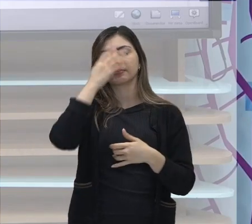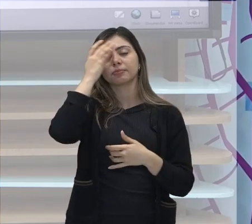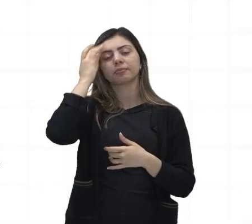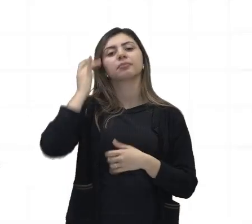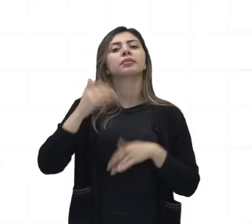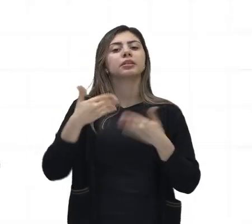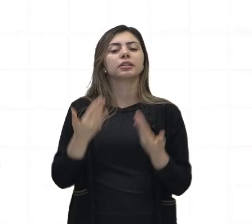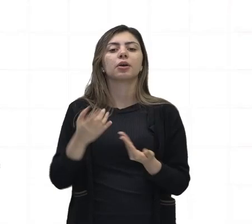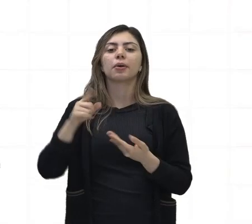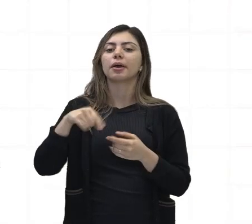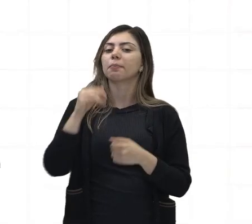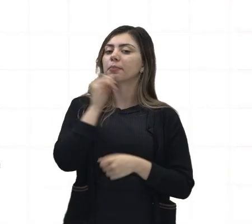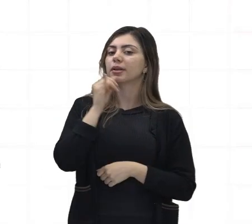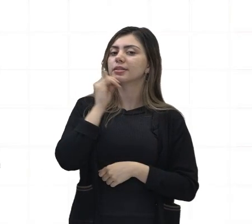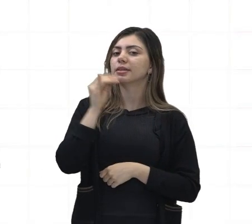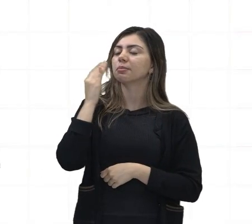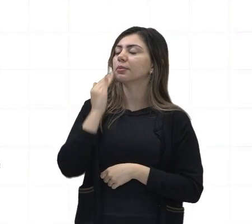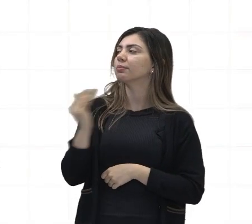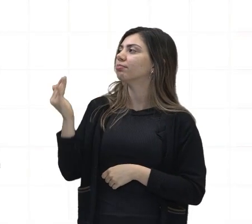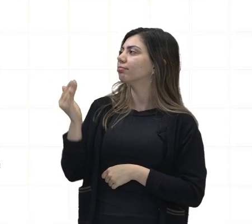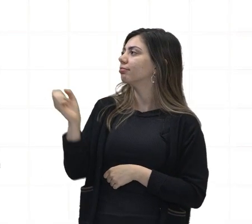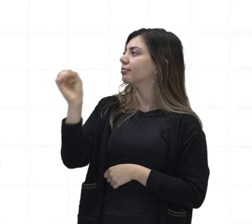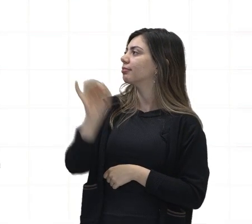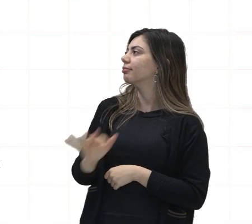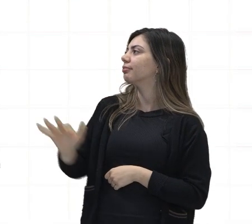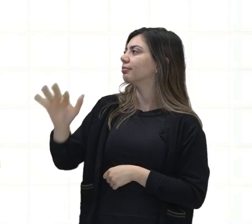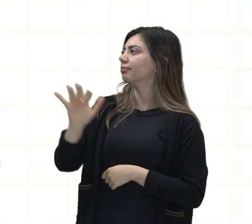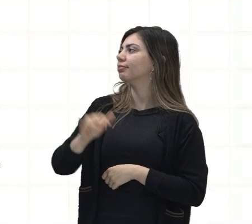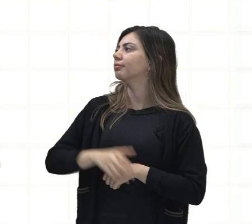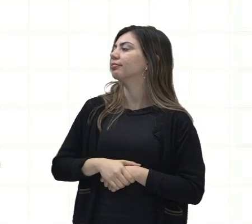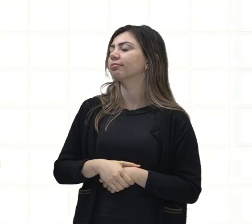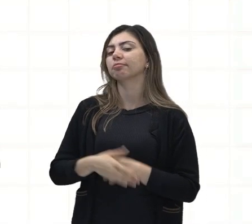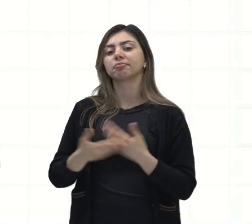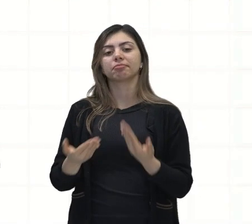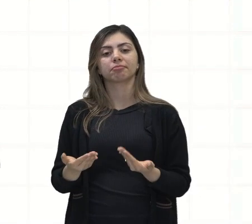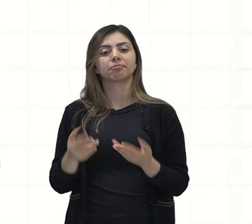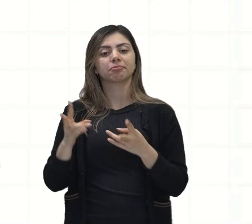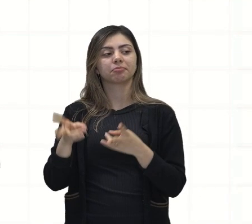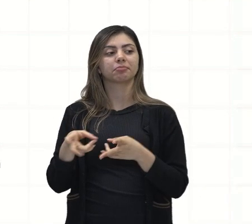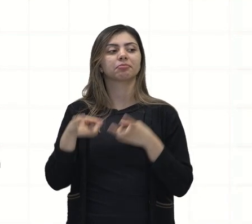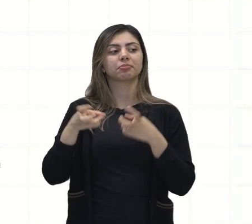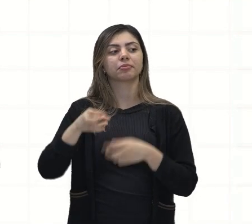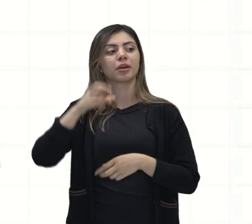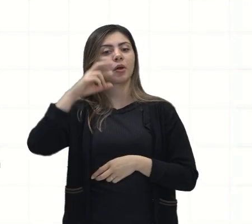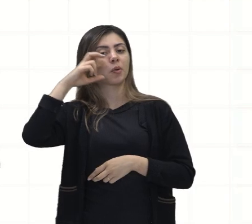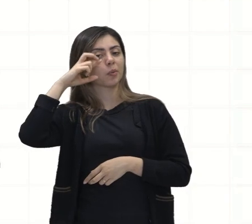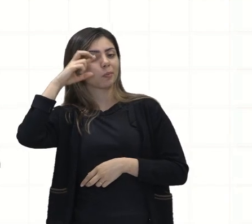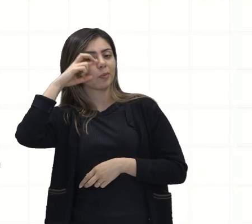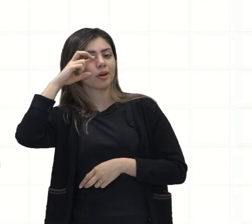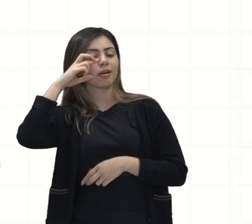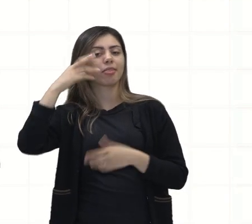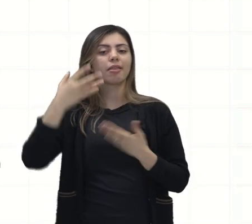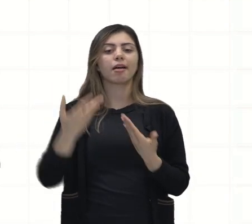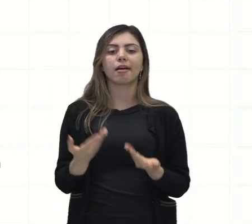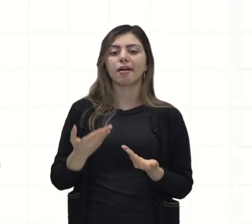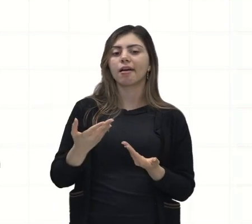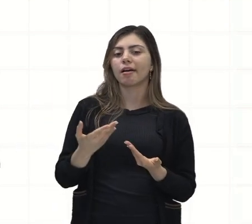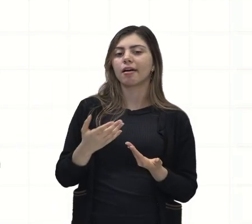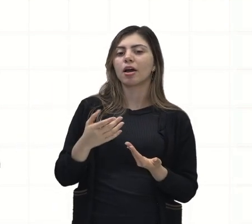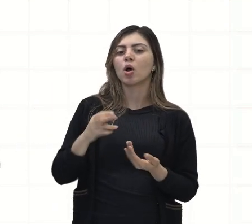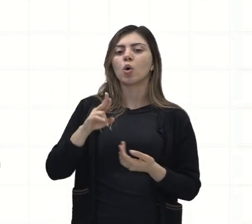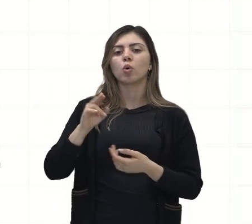produtos eram, como podemos ver aqui na imagem, né, o guaraná, o urucum,